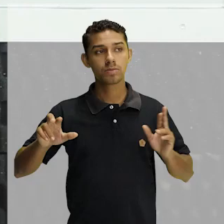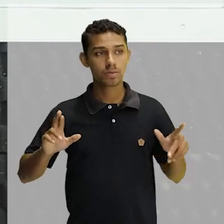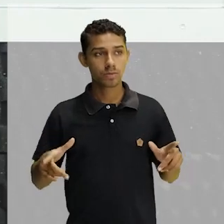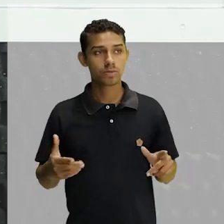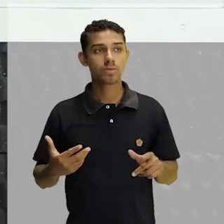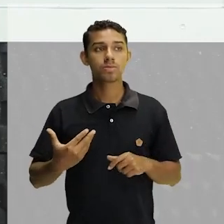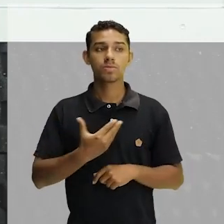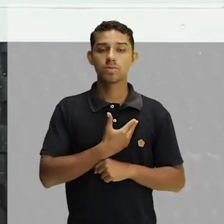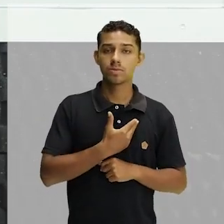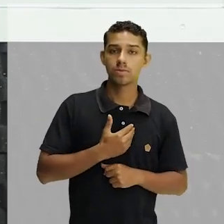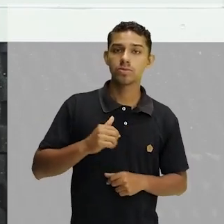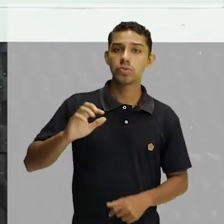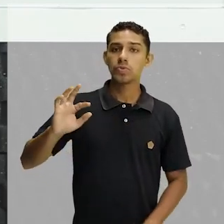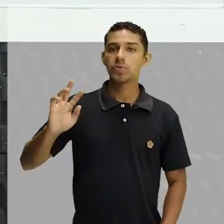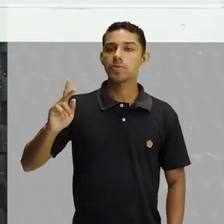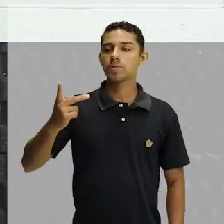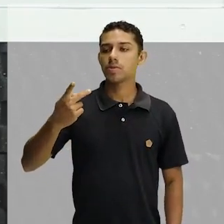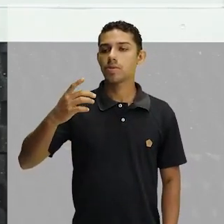nosso amigo Hobbes,